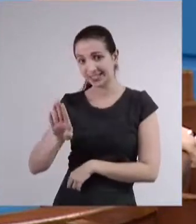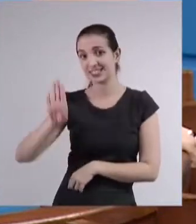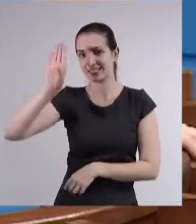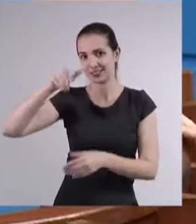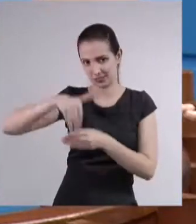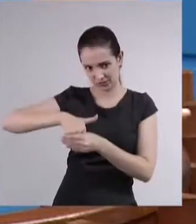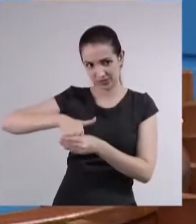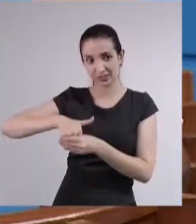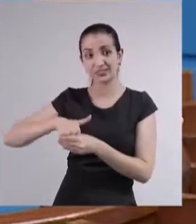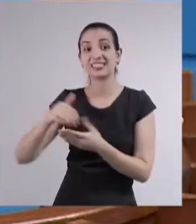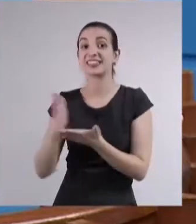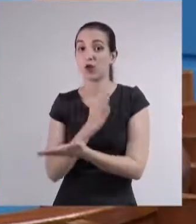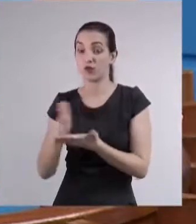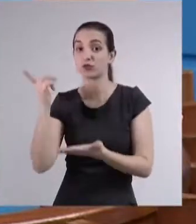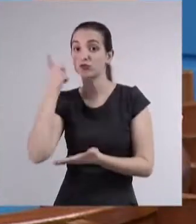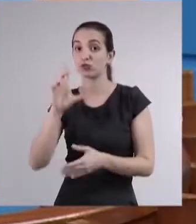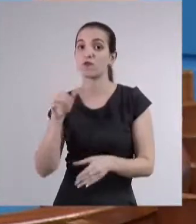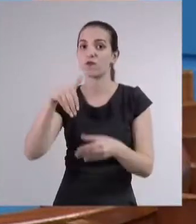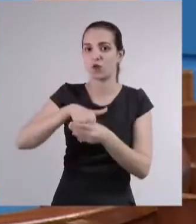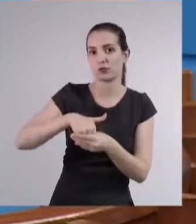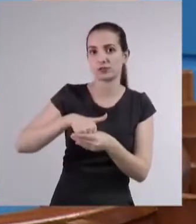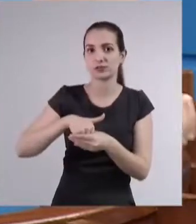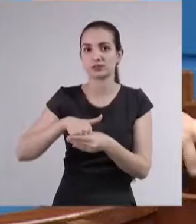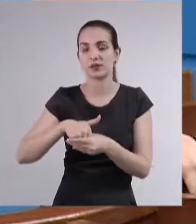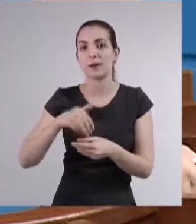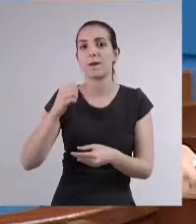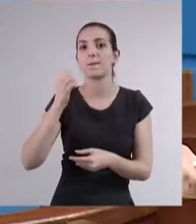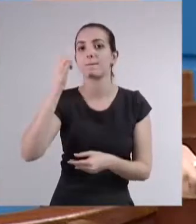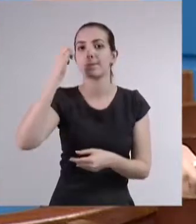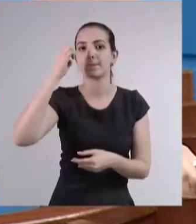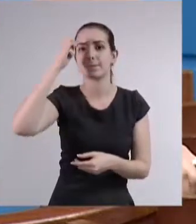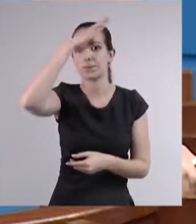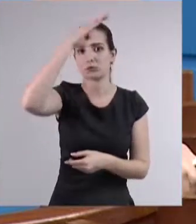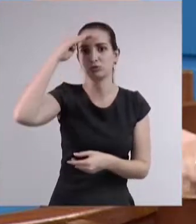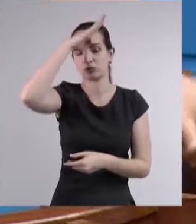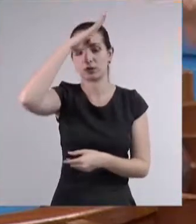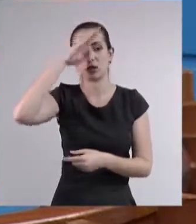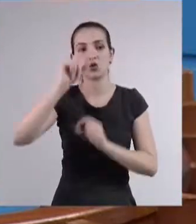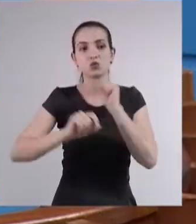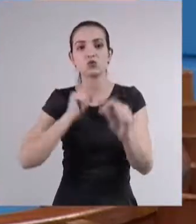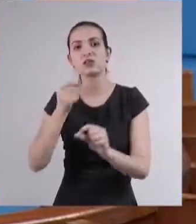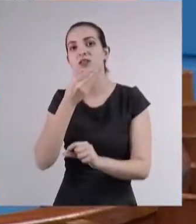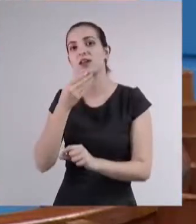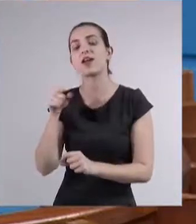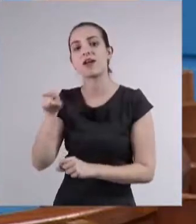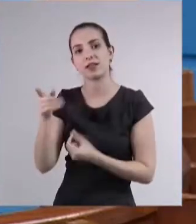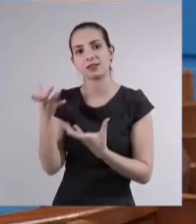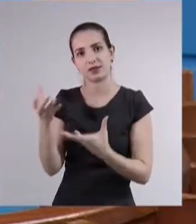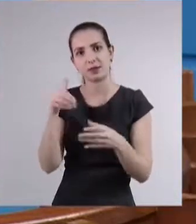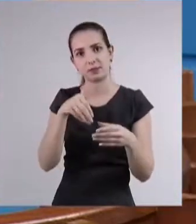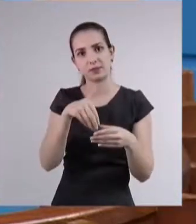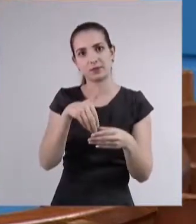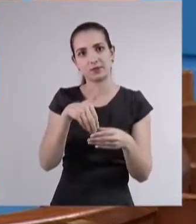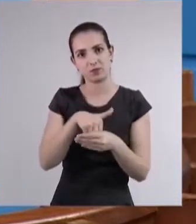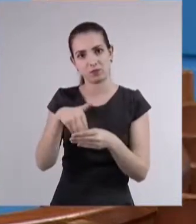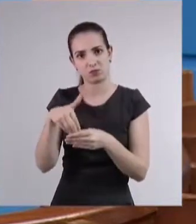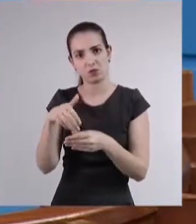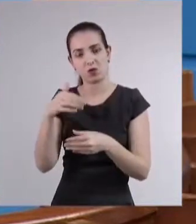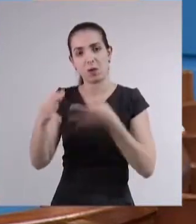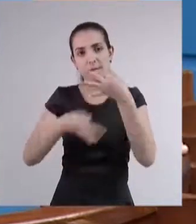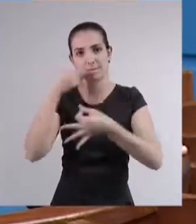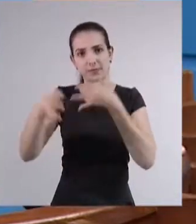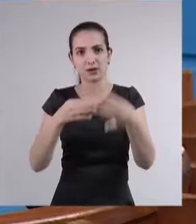de ser eleito presidente da República, o que ele está propondo para a educação. Eu encontrei 3,